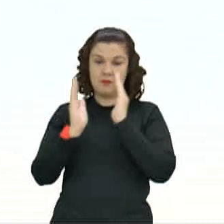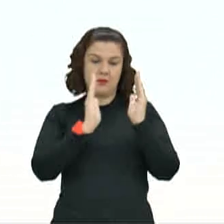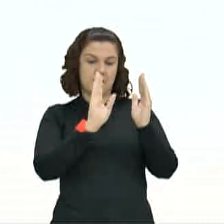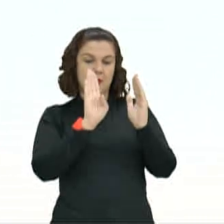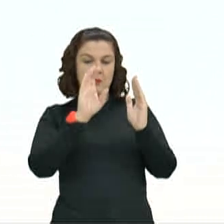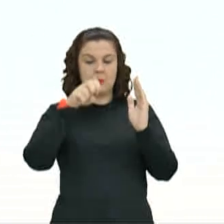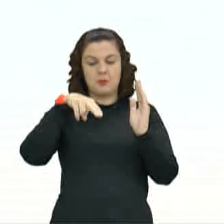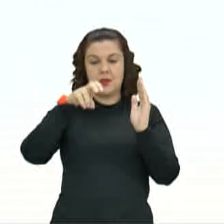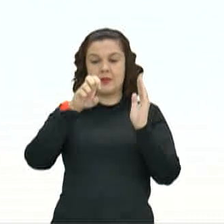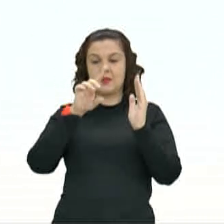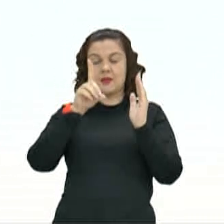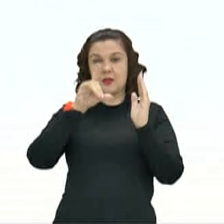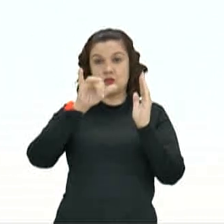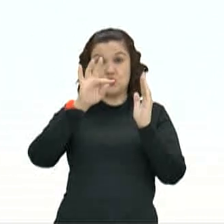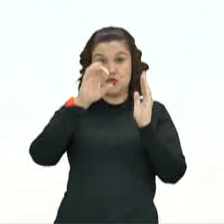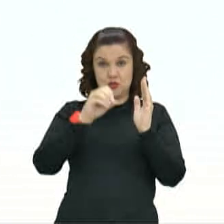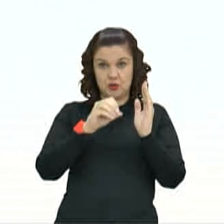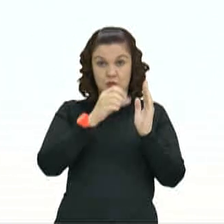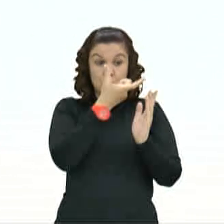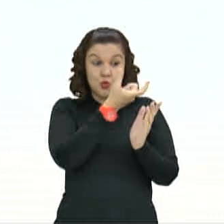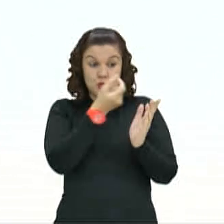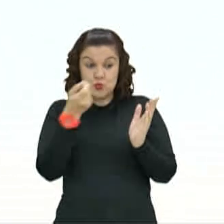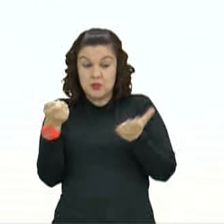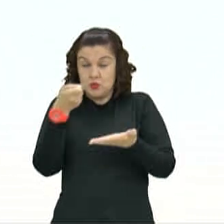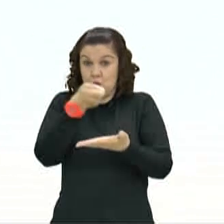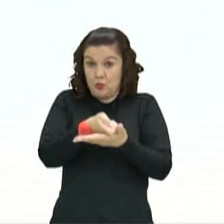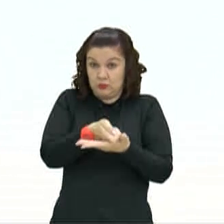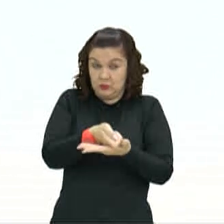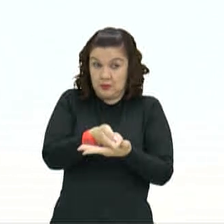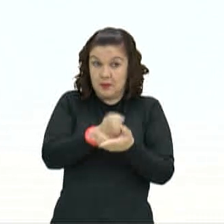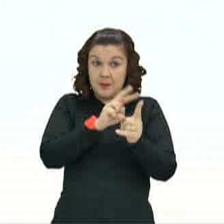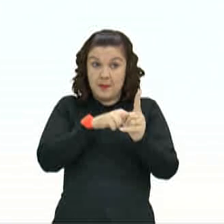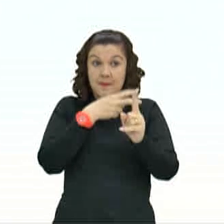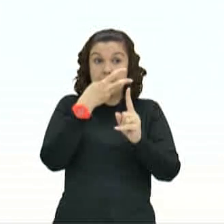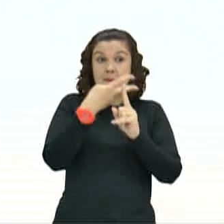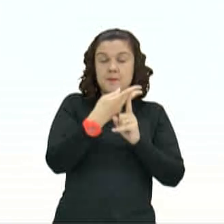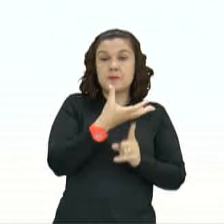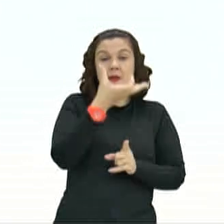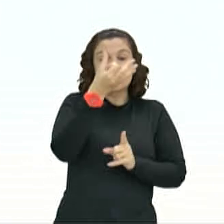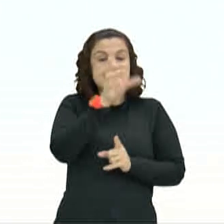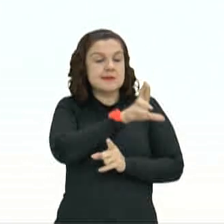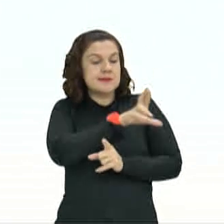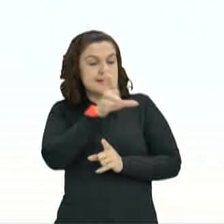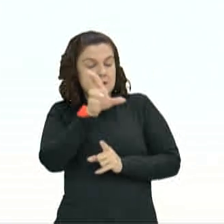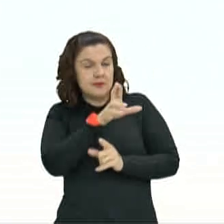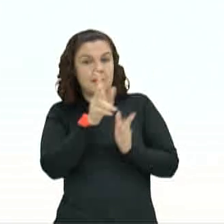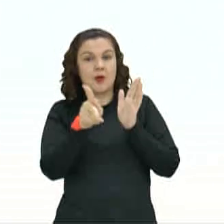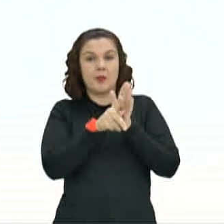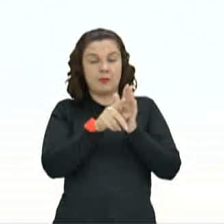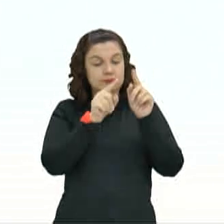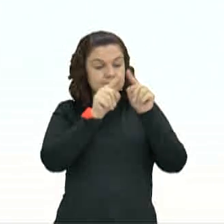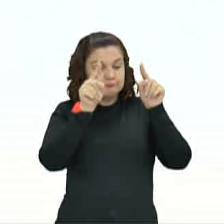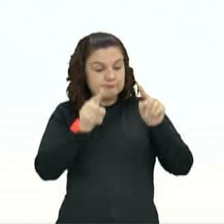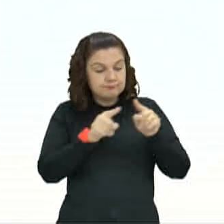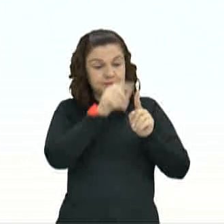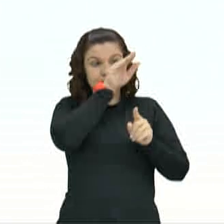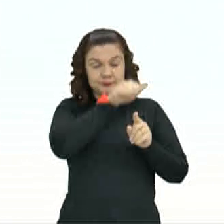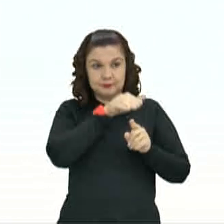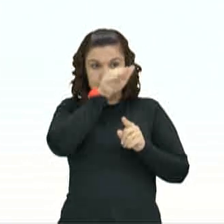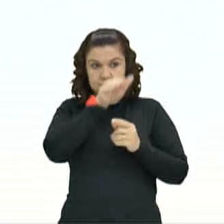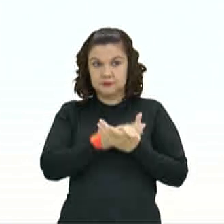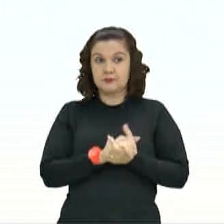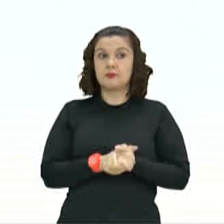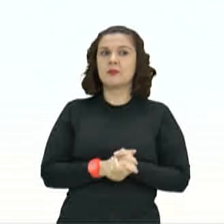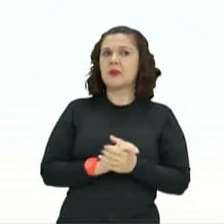Benedito, que cobra R$200 no contrato ali e mais R$6 por metro quadrado. Ok? Ó,